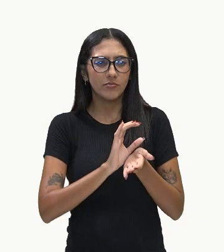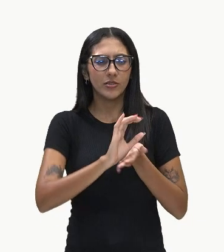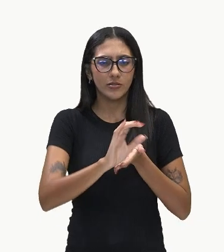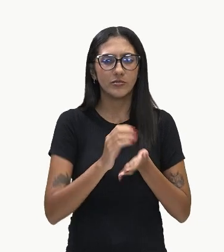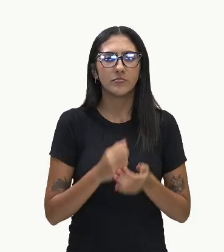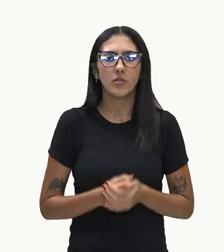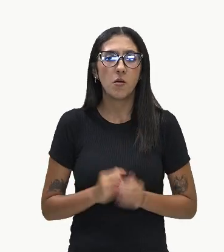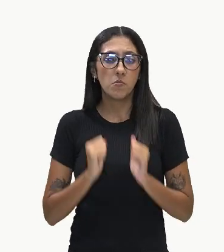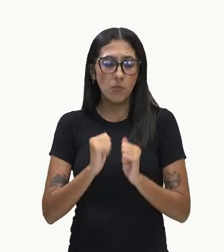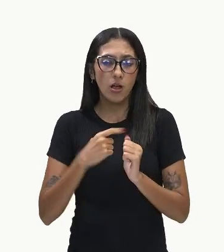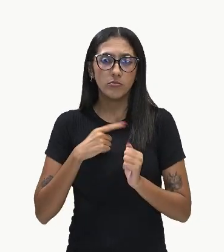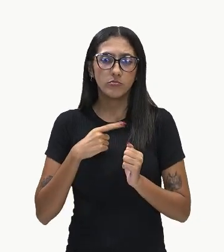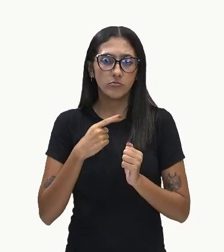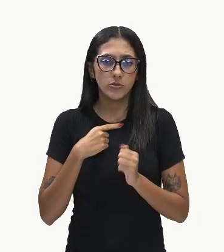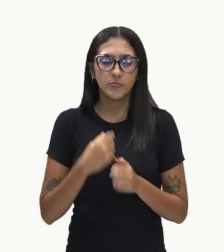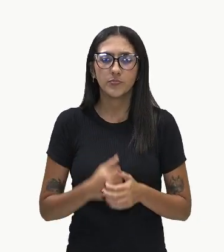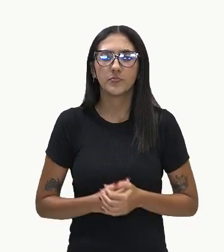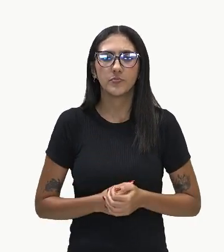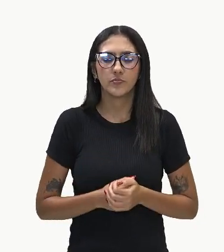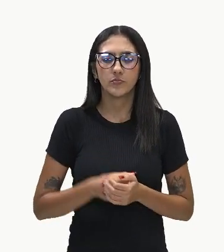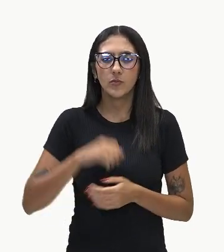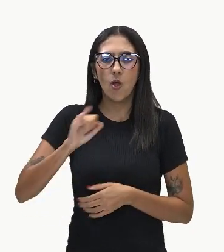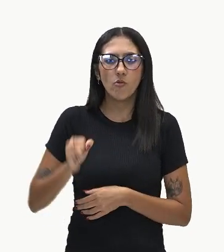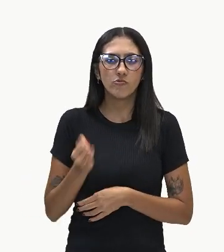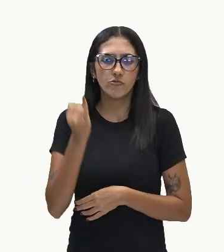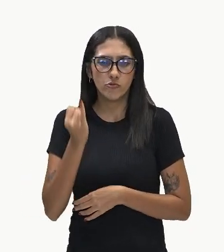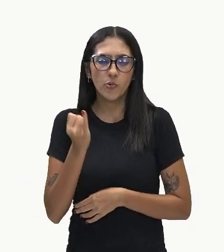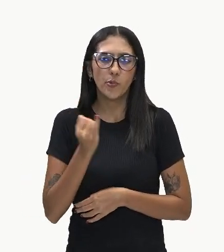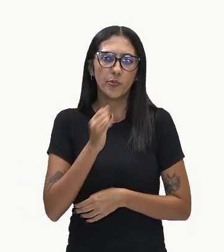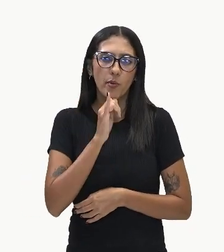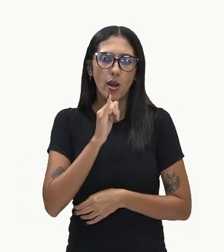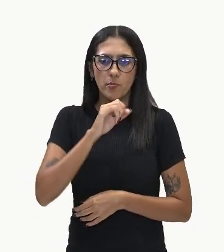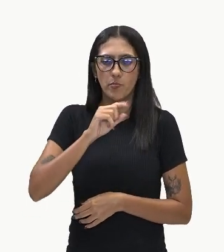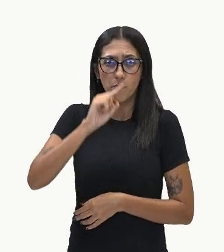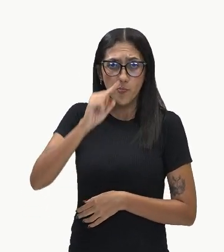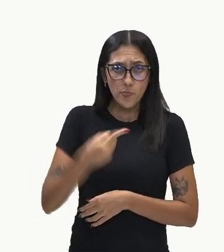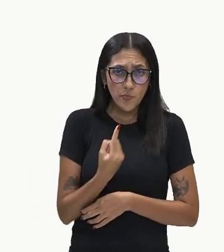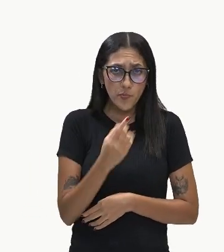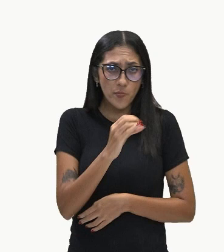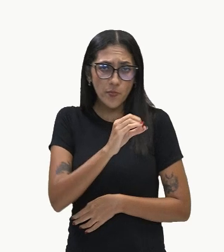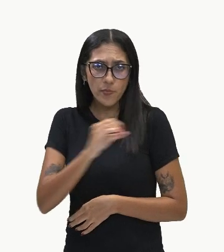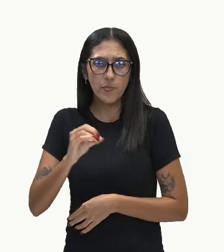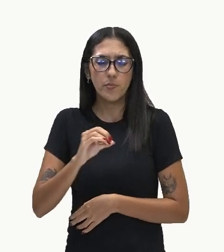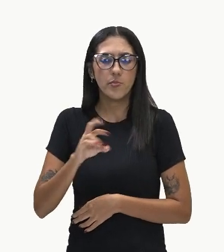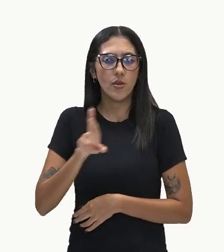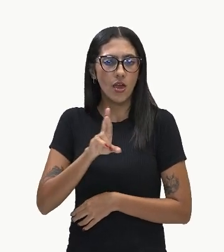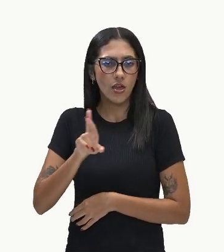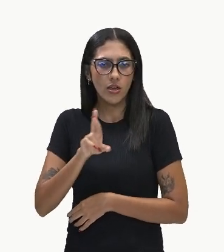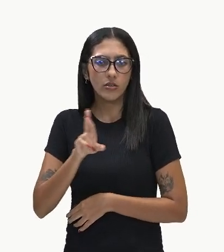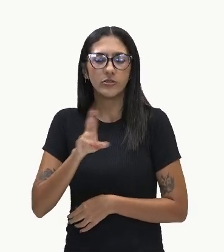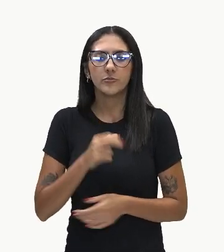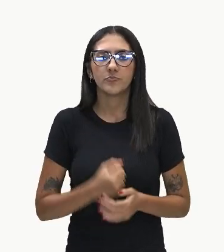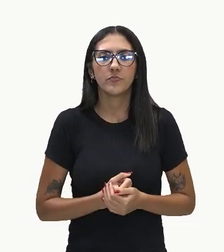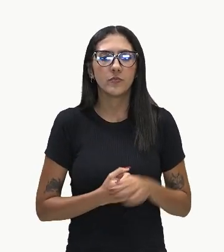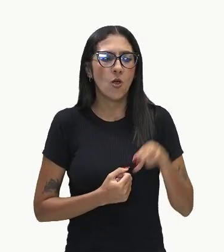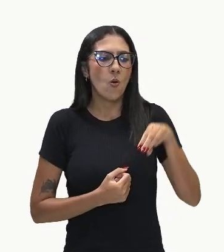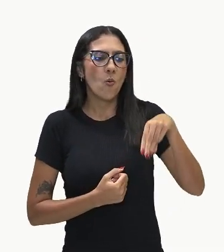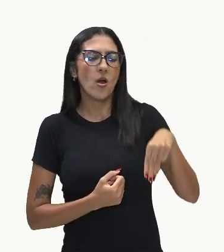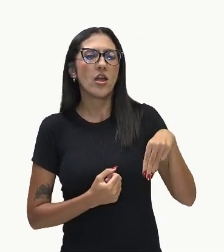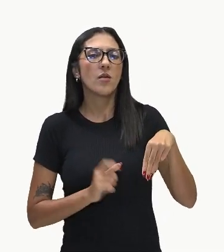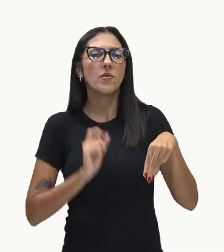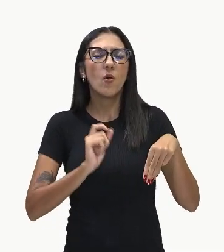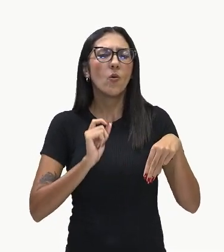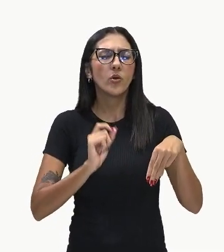gerou R$1.000 de juros, tá? O meu montante vai ser